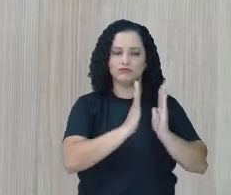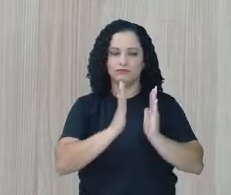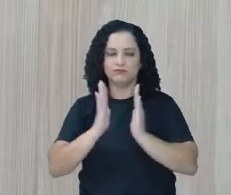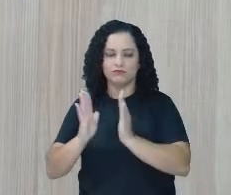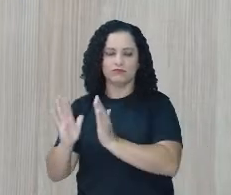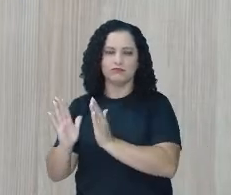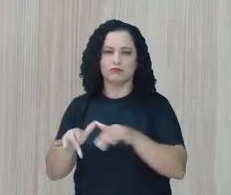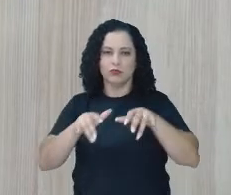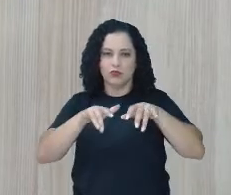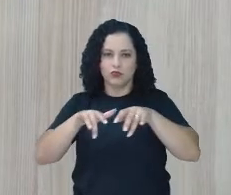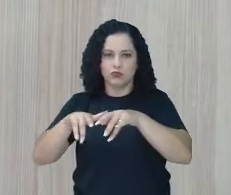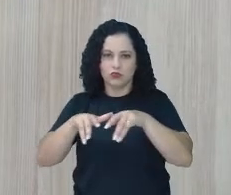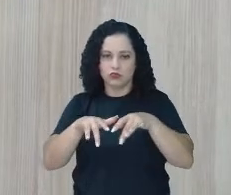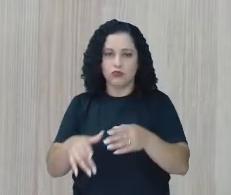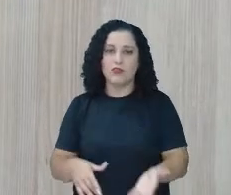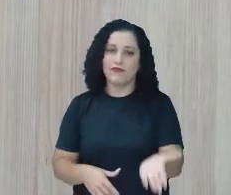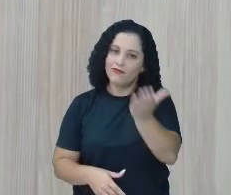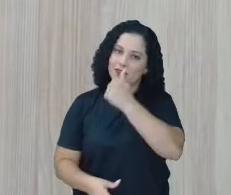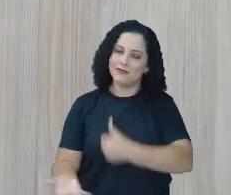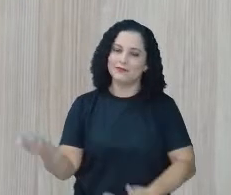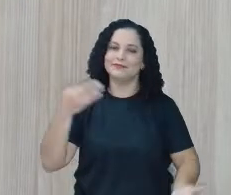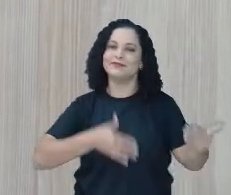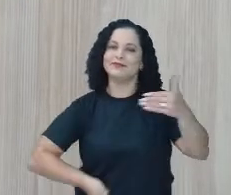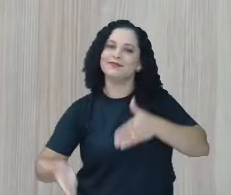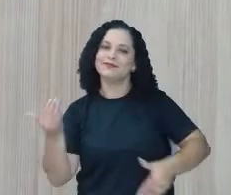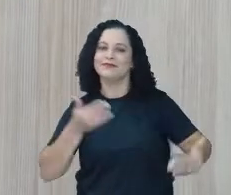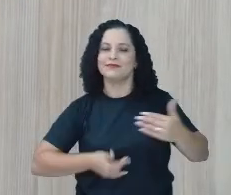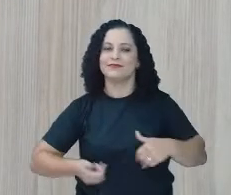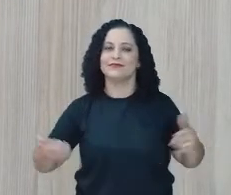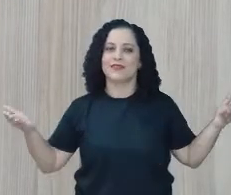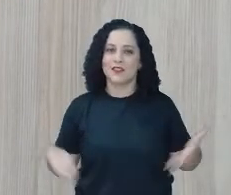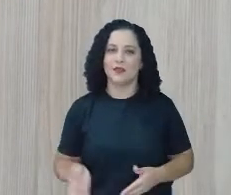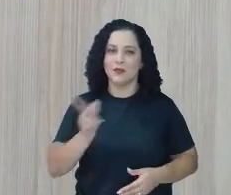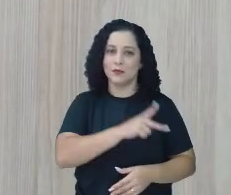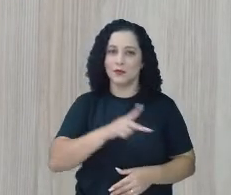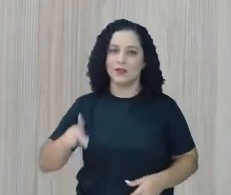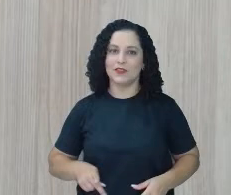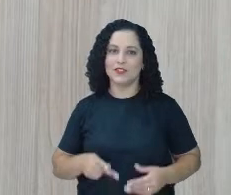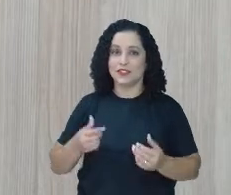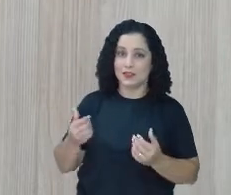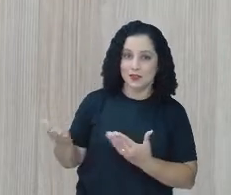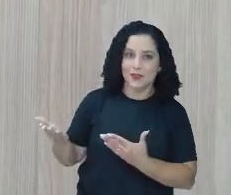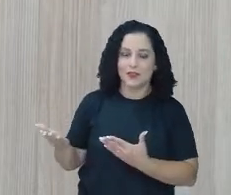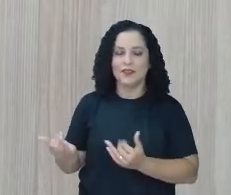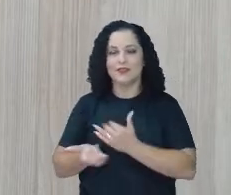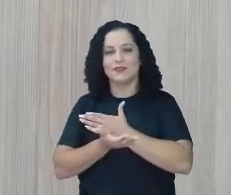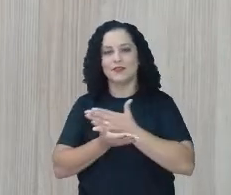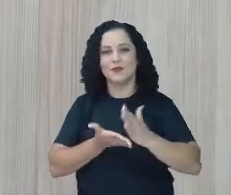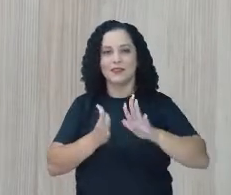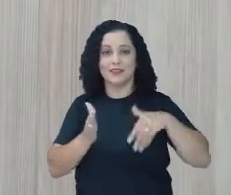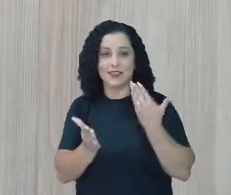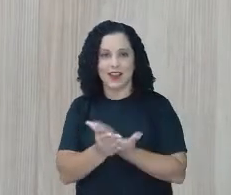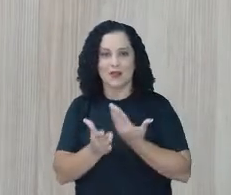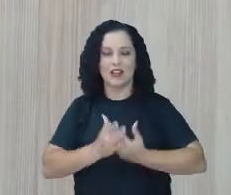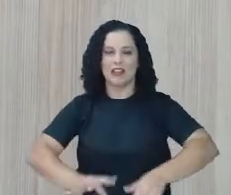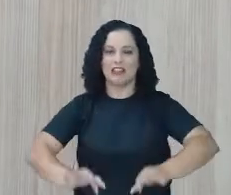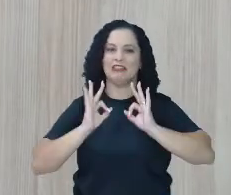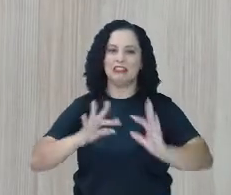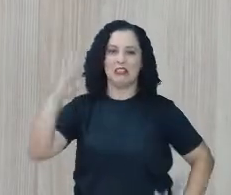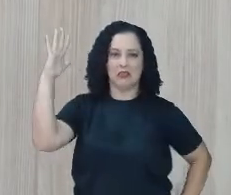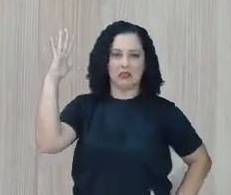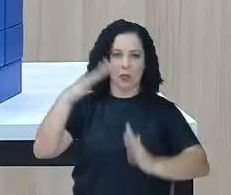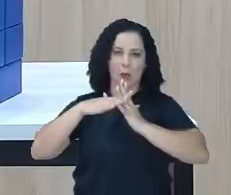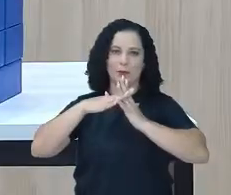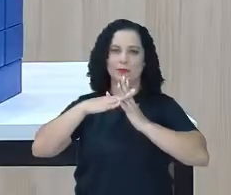vem participar da aula conosco, certo? Vou passar agora a palavra para a Briane, que ela vai dar início à nossa aula top de